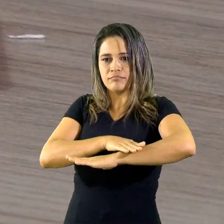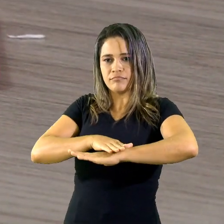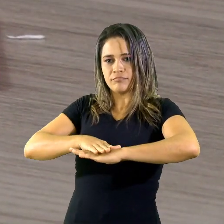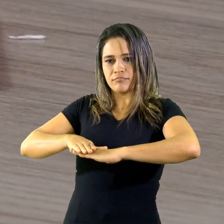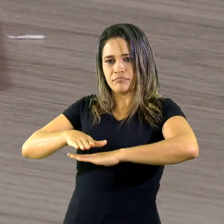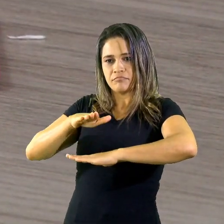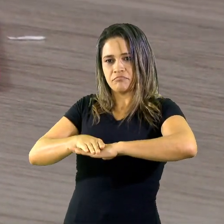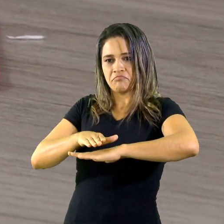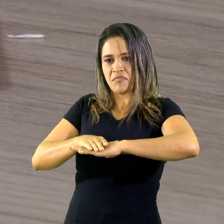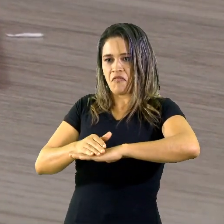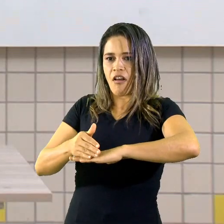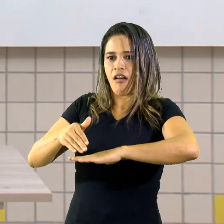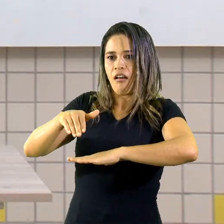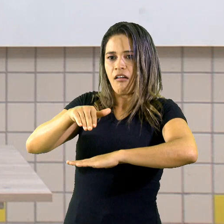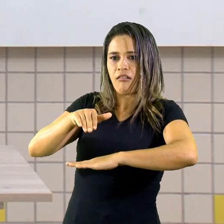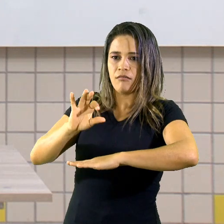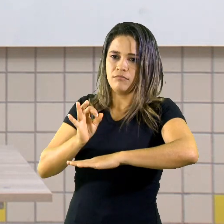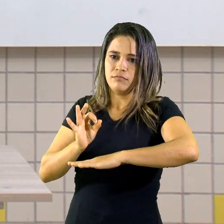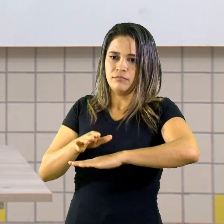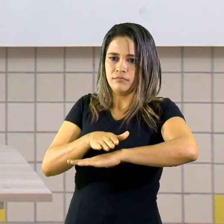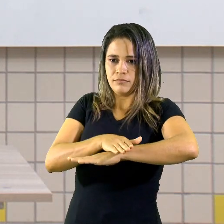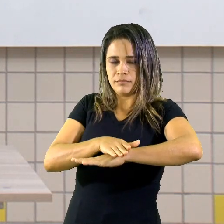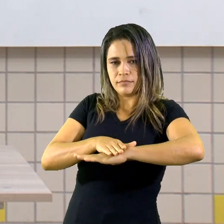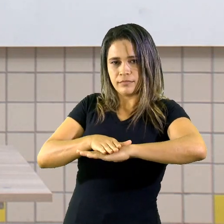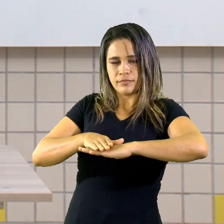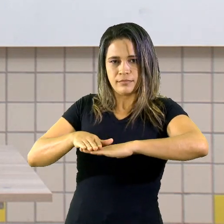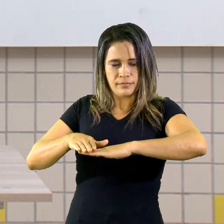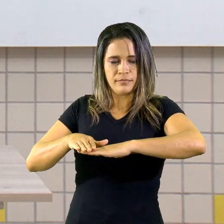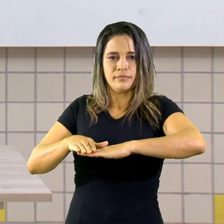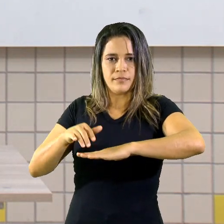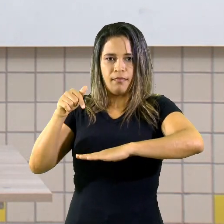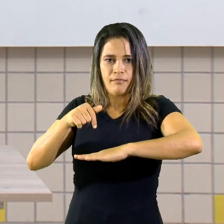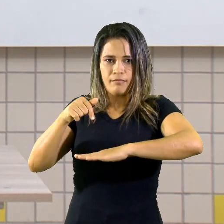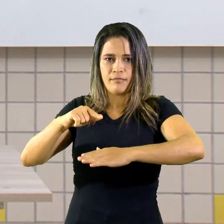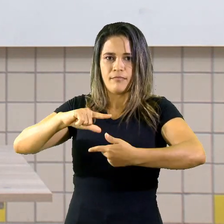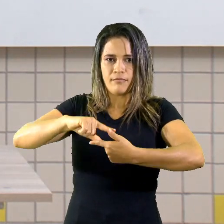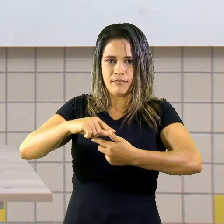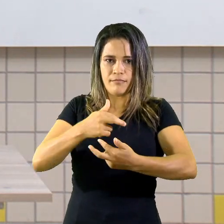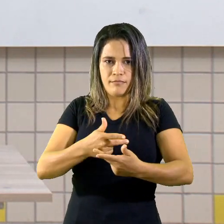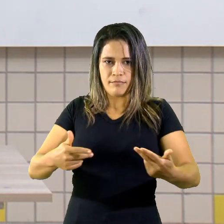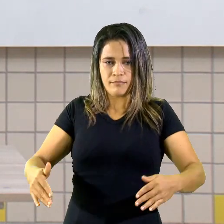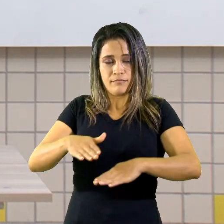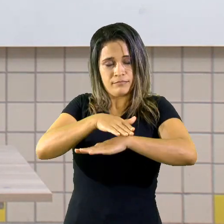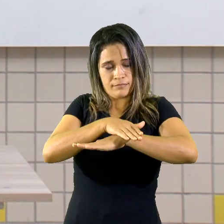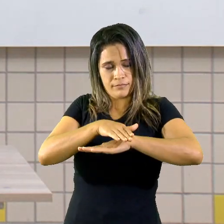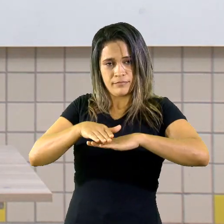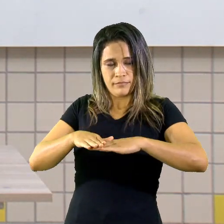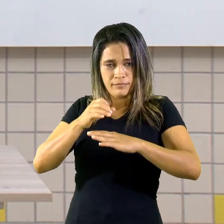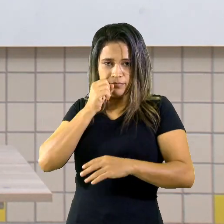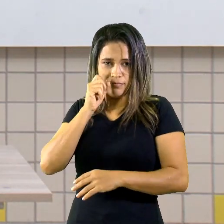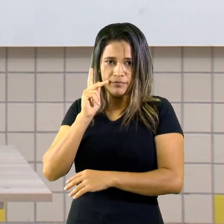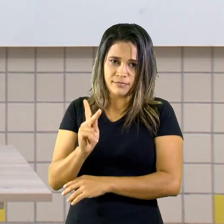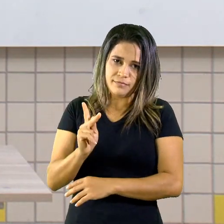vai se sobressair a mesa, né? Então, ela é uma figura geométrica plana, beleza?